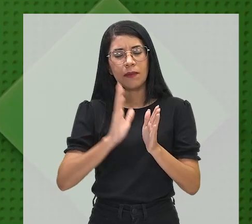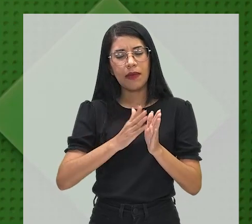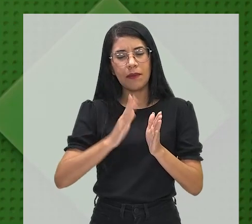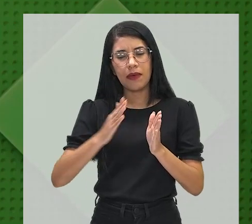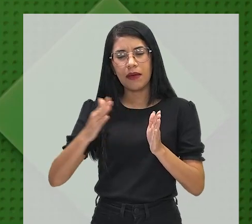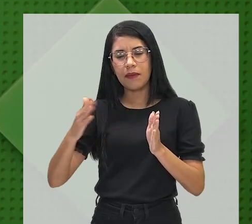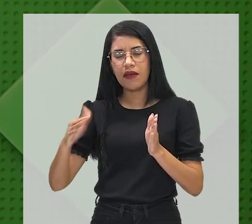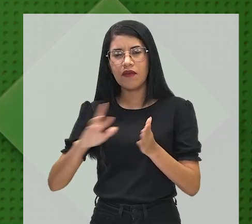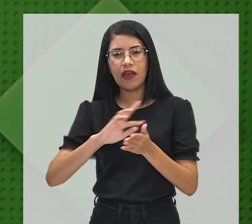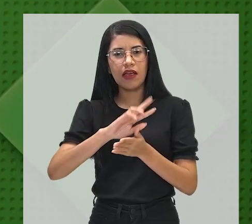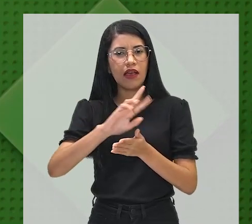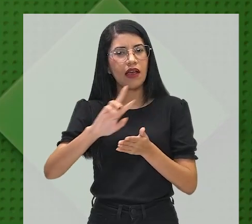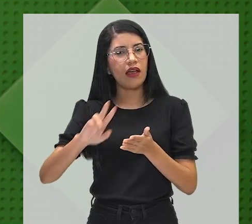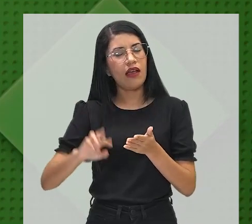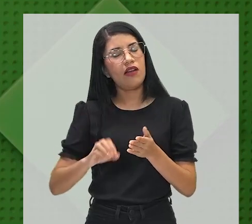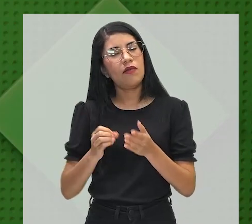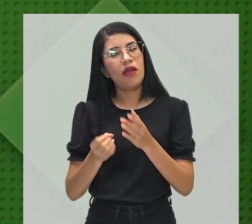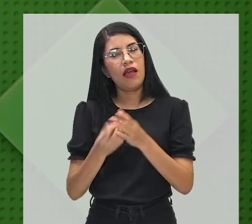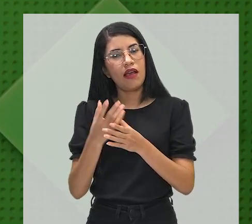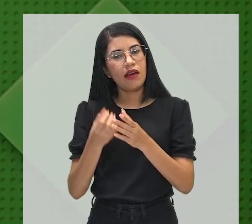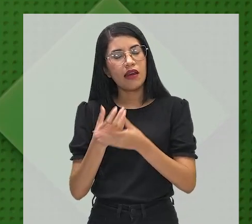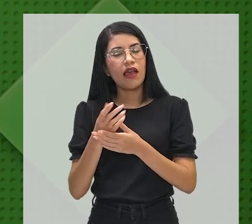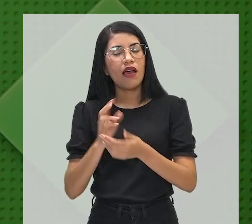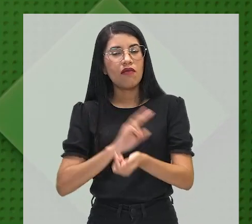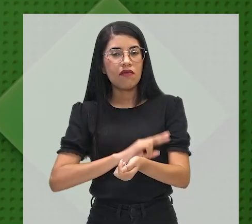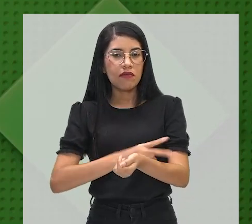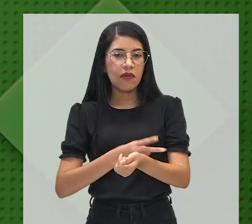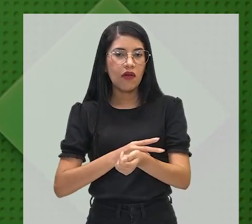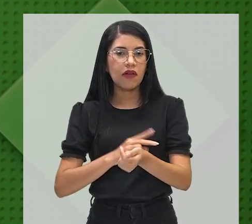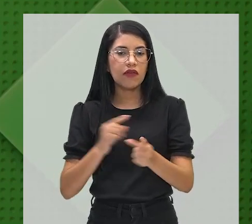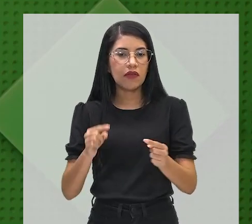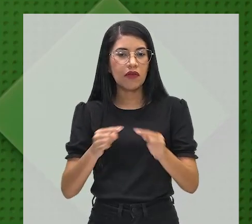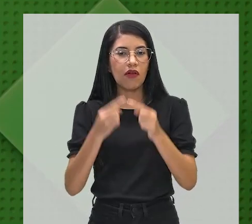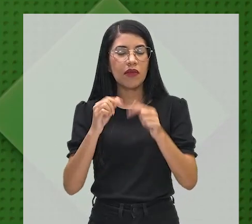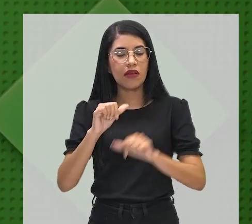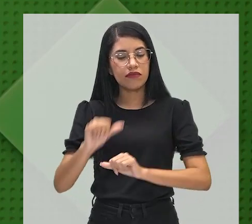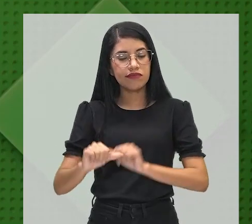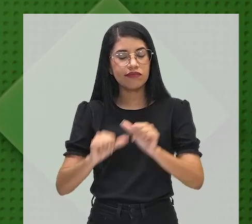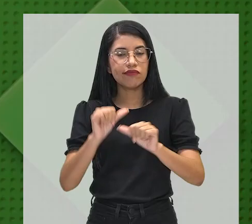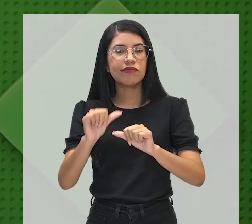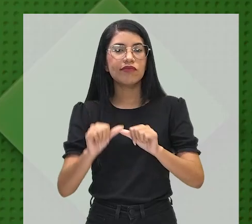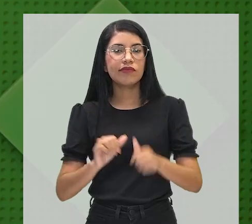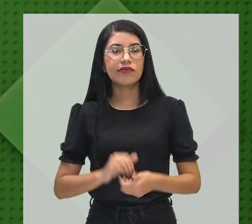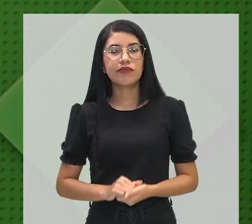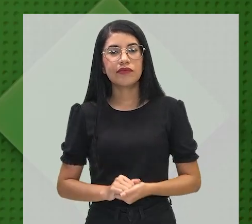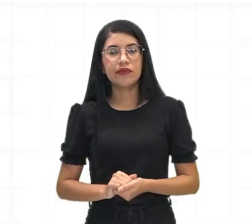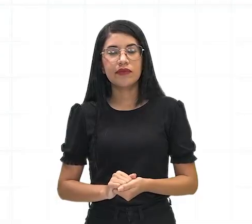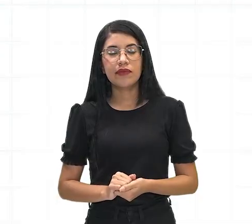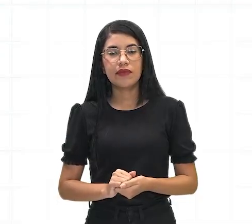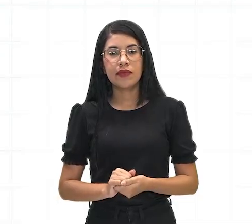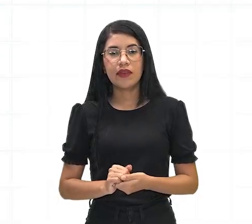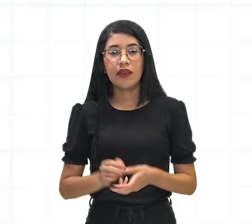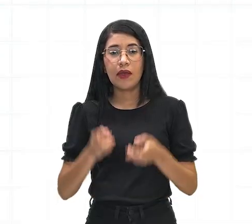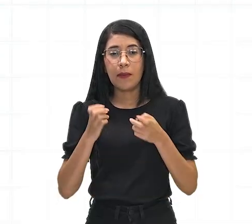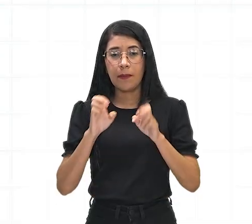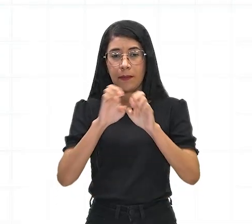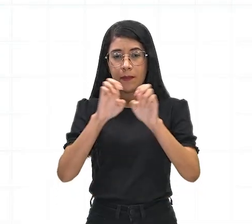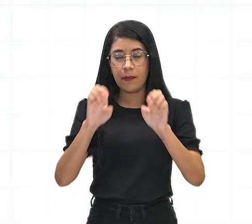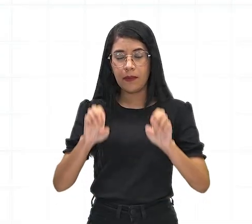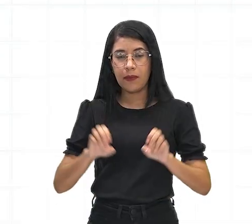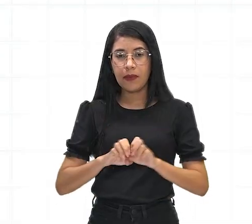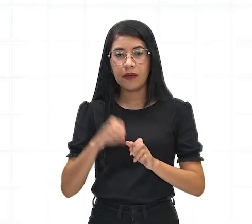eventos que vai, né, liberar esses hormônios e vai culminar aí nessa transformação. Então, você observa aí no esquema,